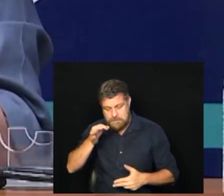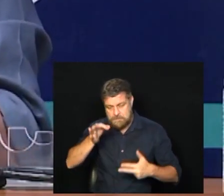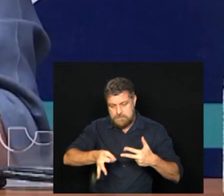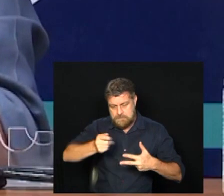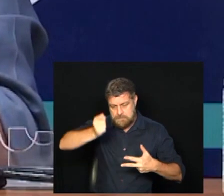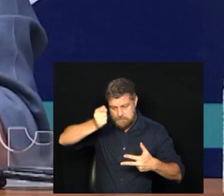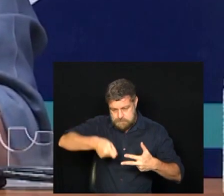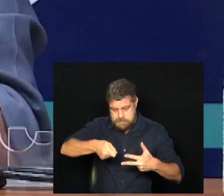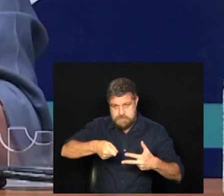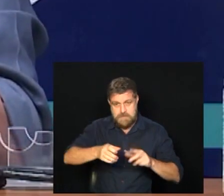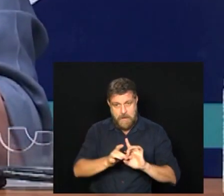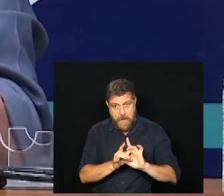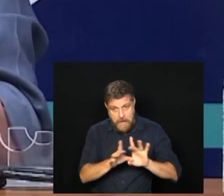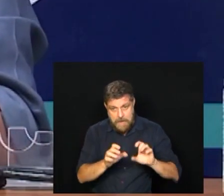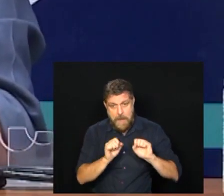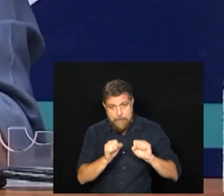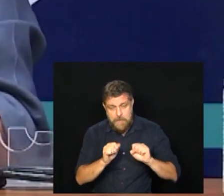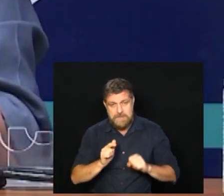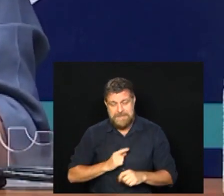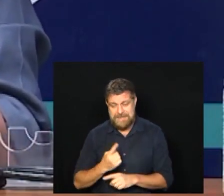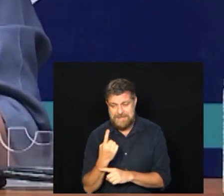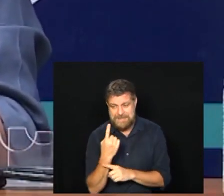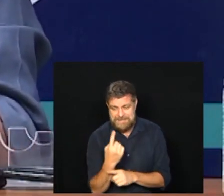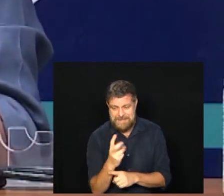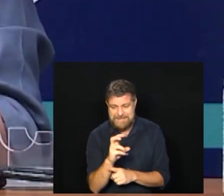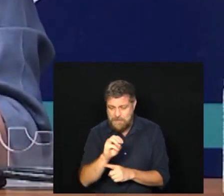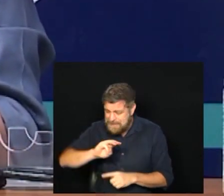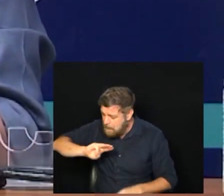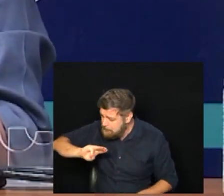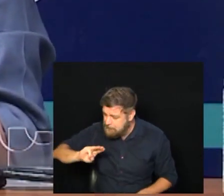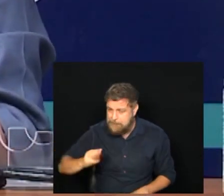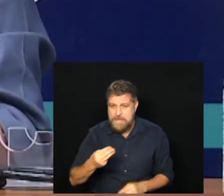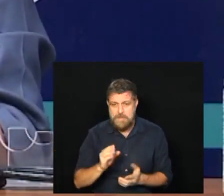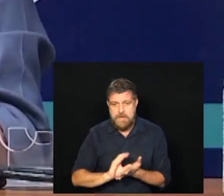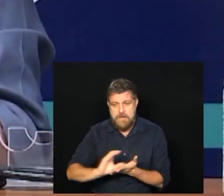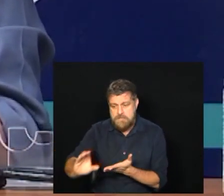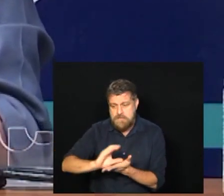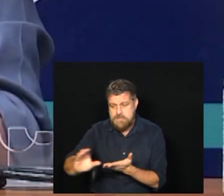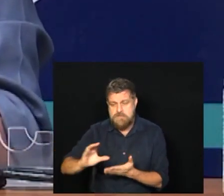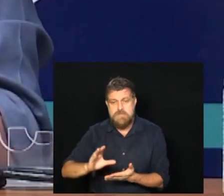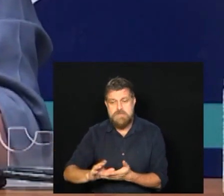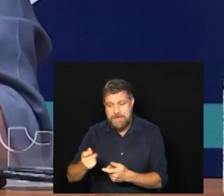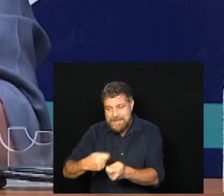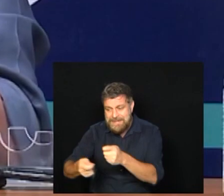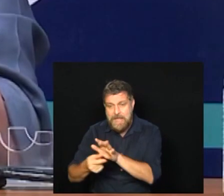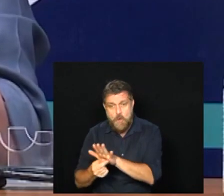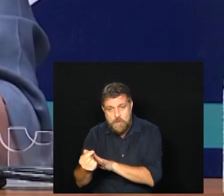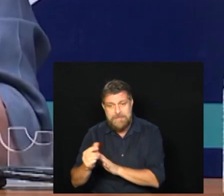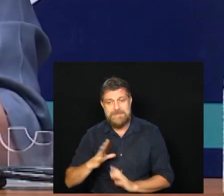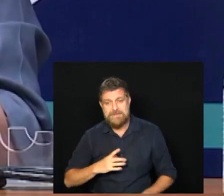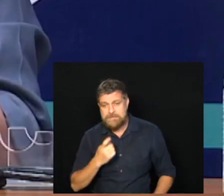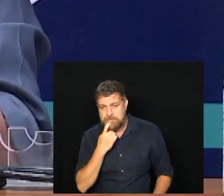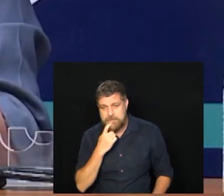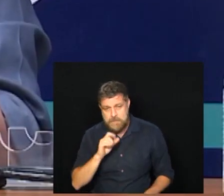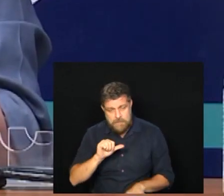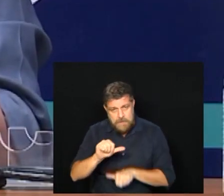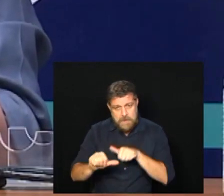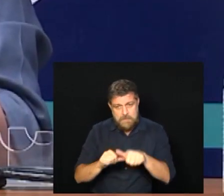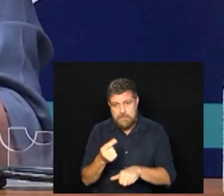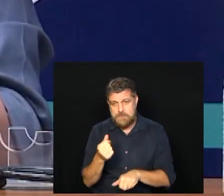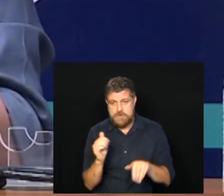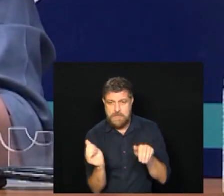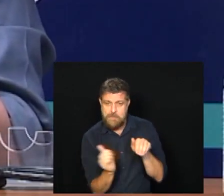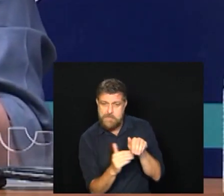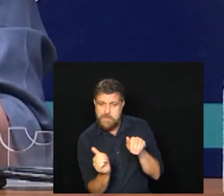Justiça, que vai colocar 150 milhões de reais na economia de Campinas. Fizemos a alteração do Fundo